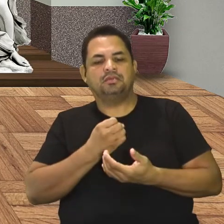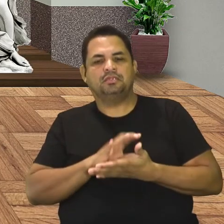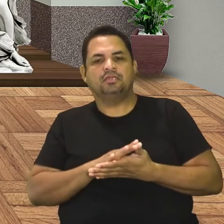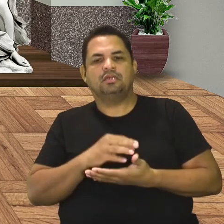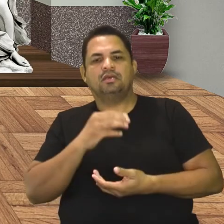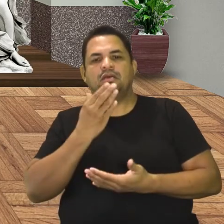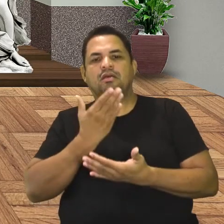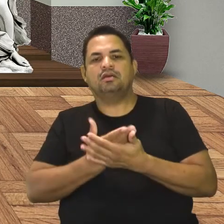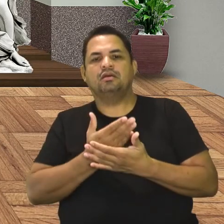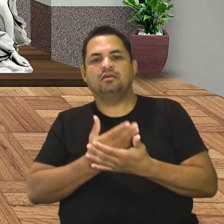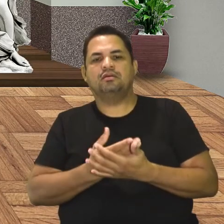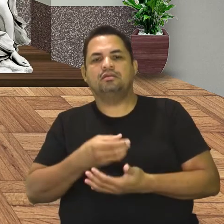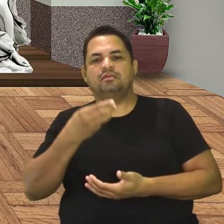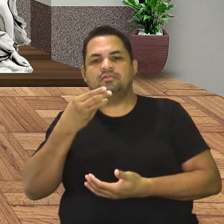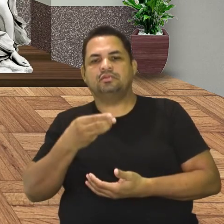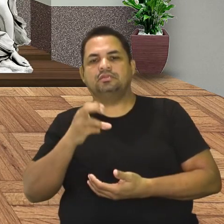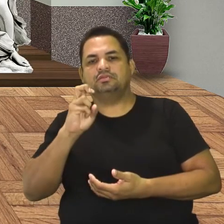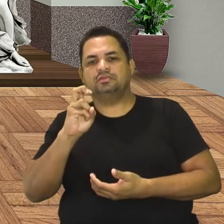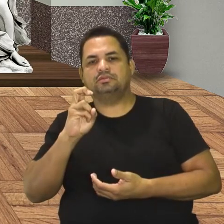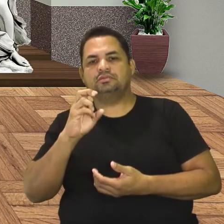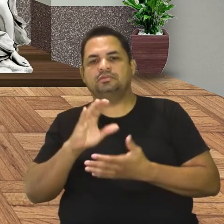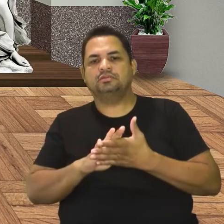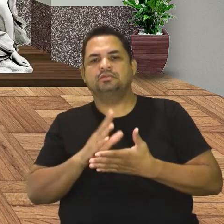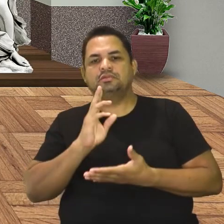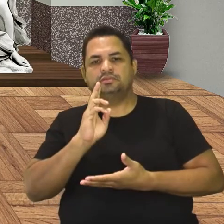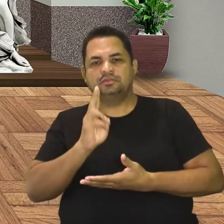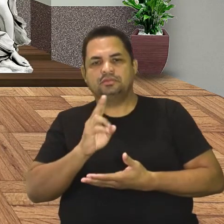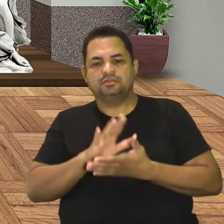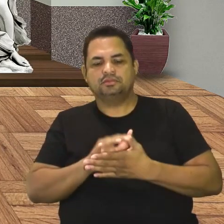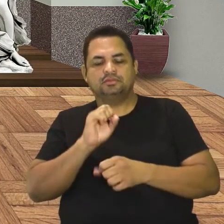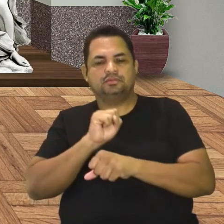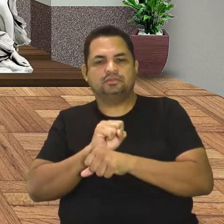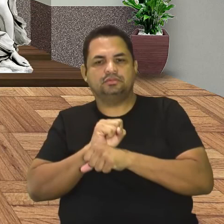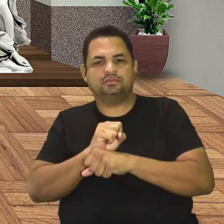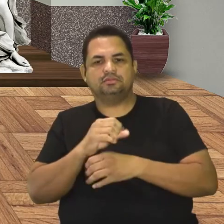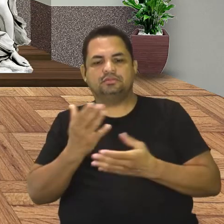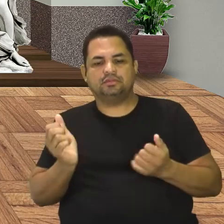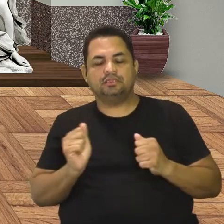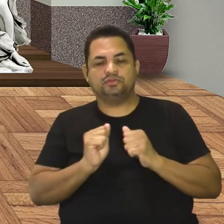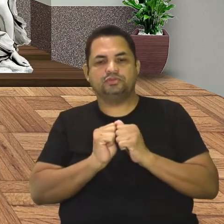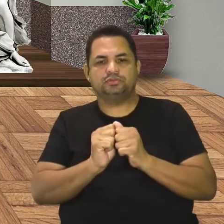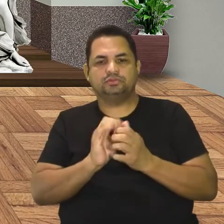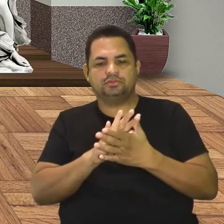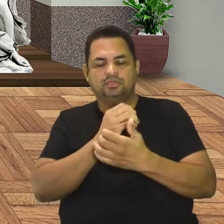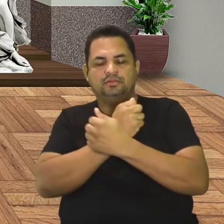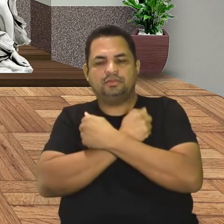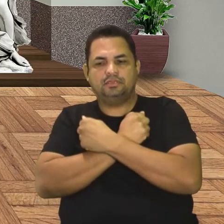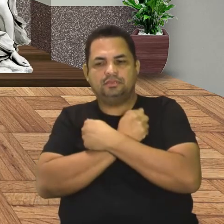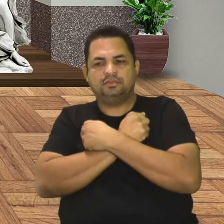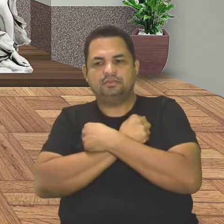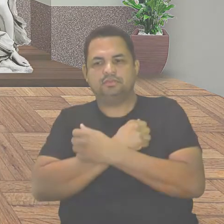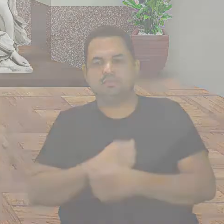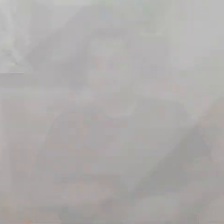aula 35 eu estarei novamente com vocês. Então, me aguarde lá que a gente vai estar junto. Grande abraço.